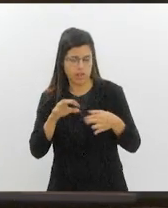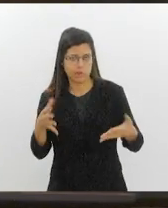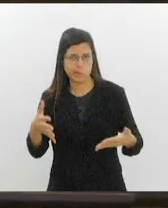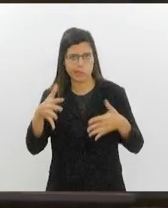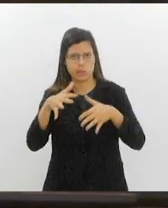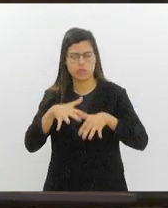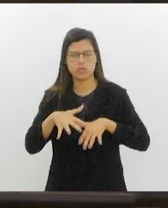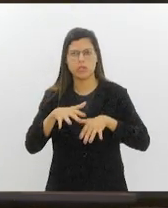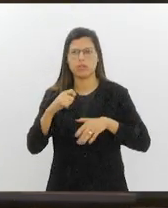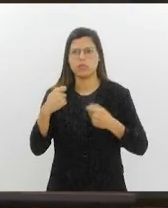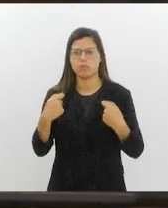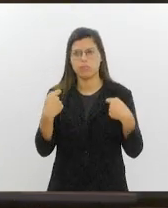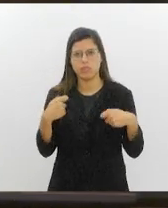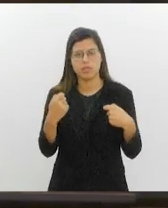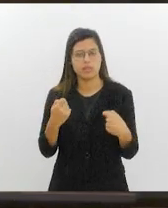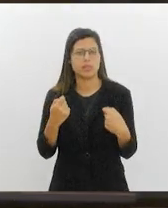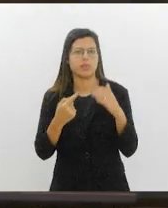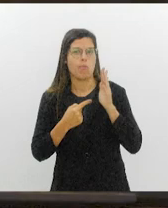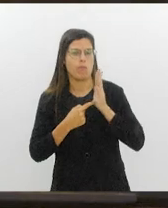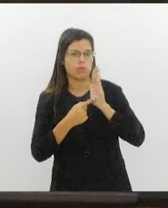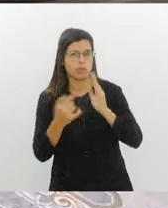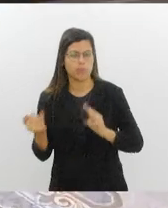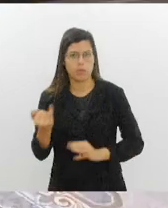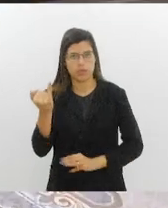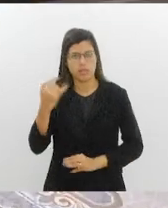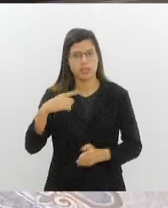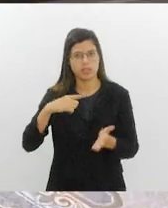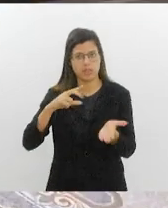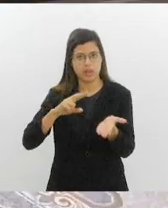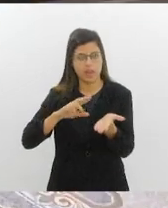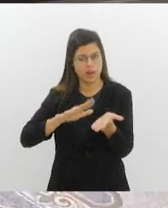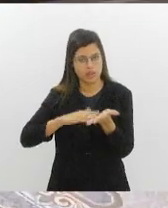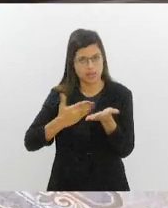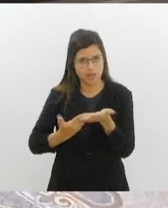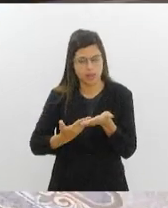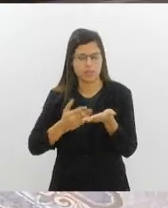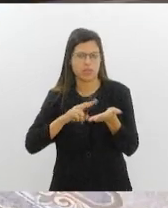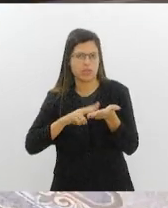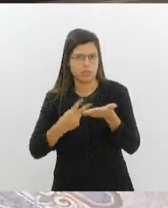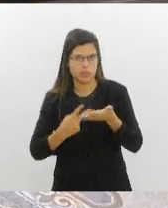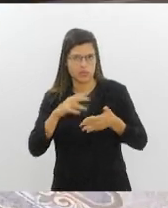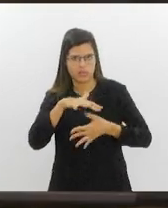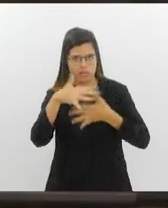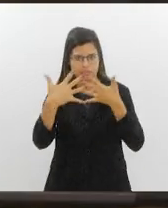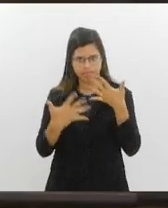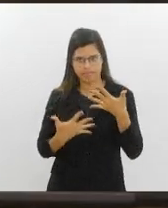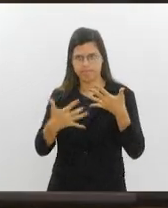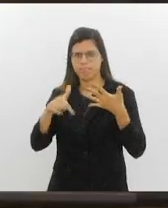a importância de ter tradutores e tradutoras de Libras aqui.